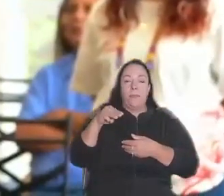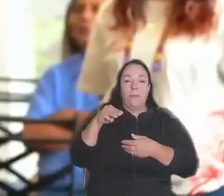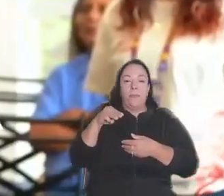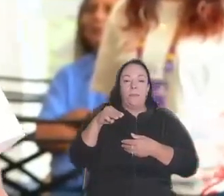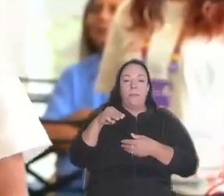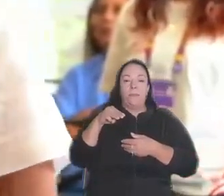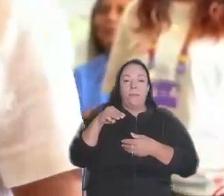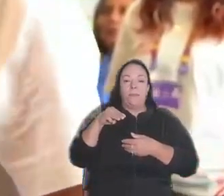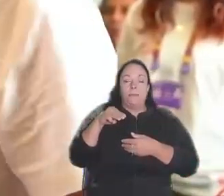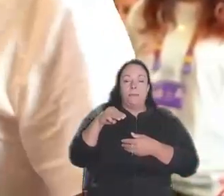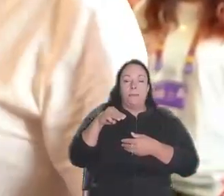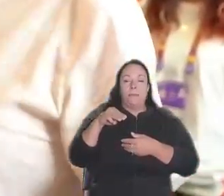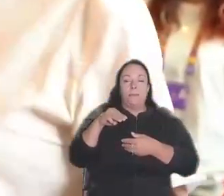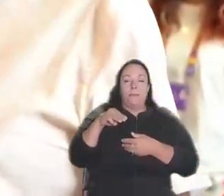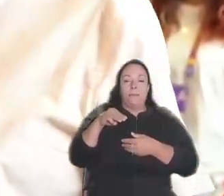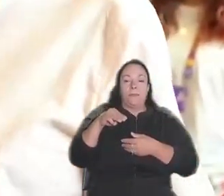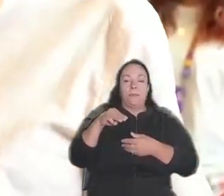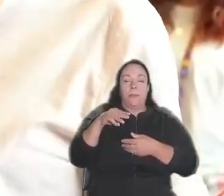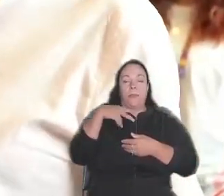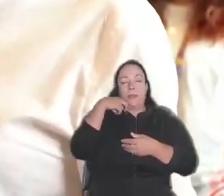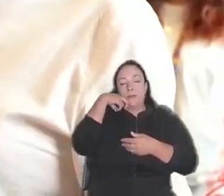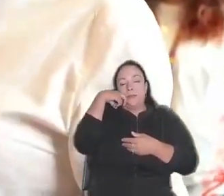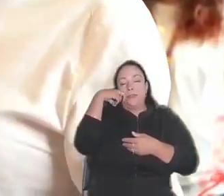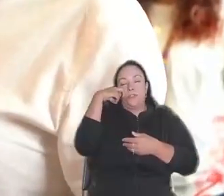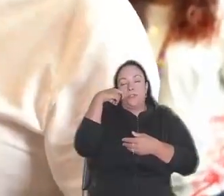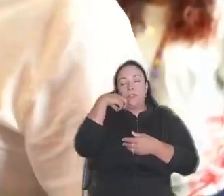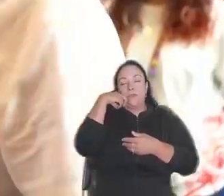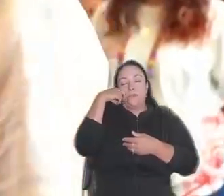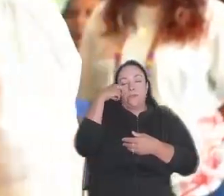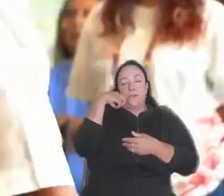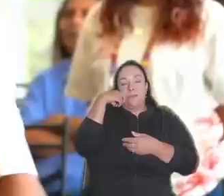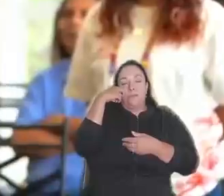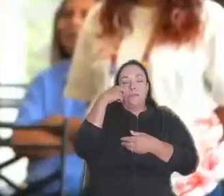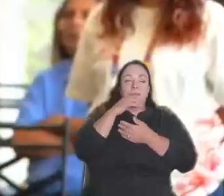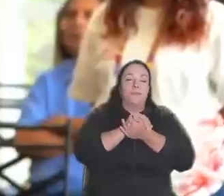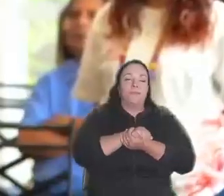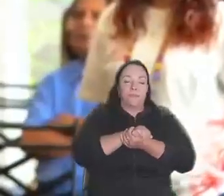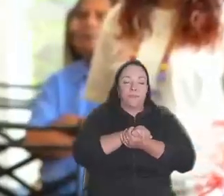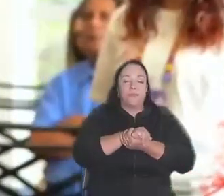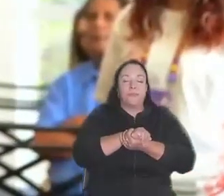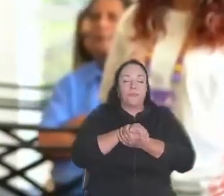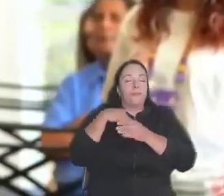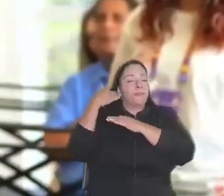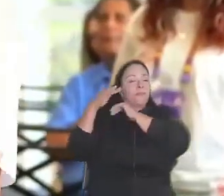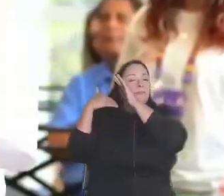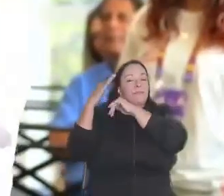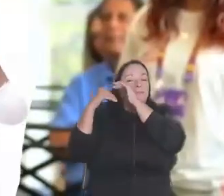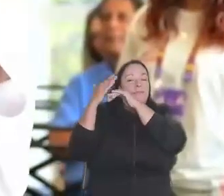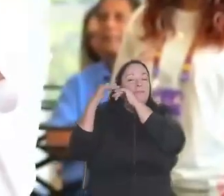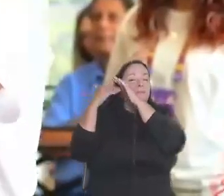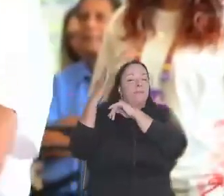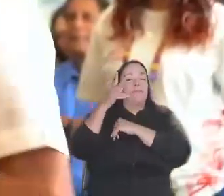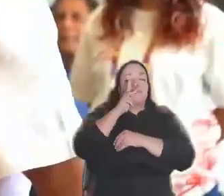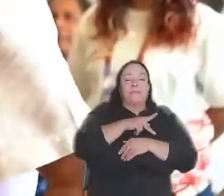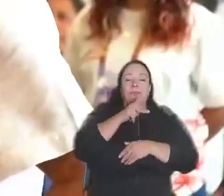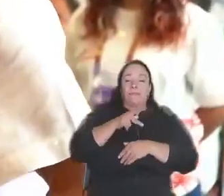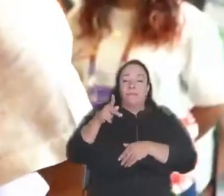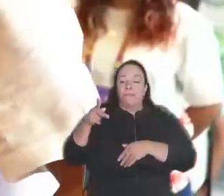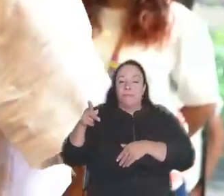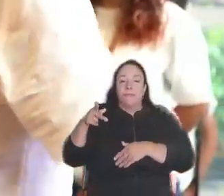veio bastante tímido, né? E crescendo, né, começando como professor